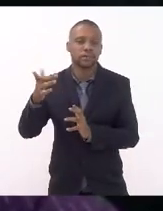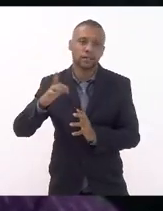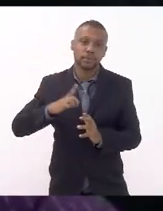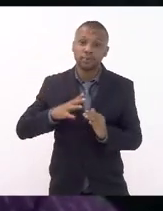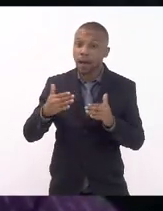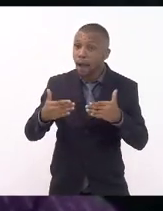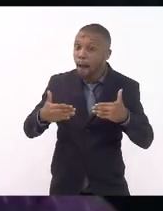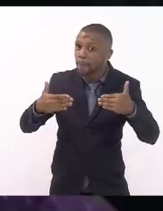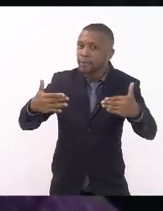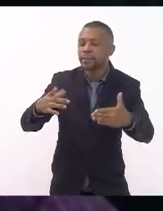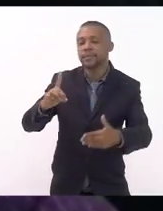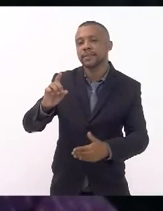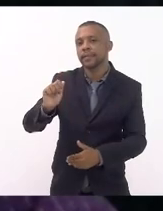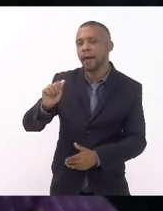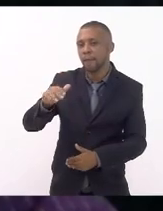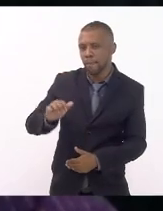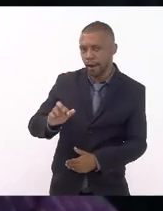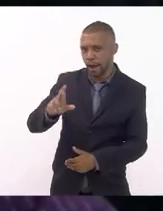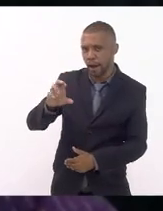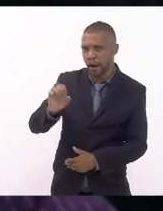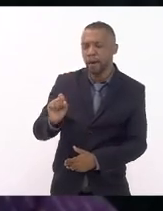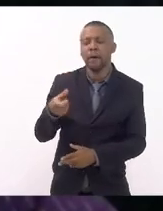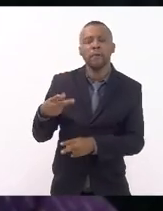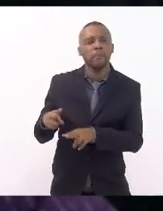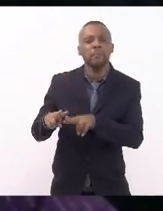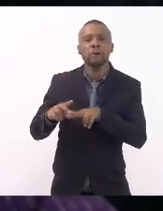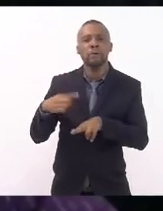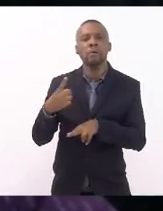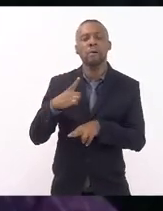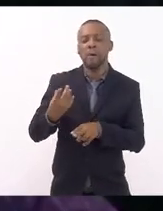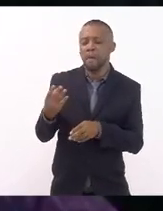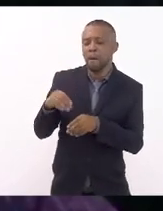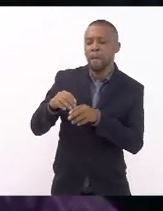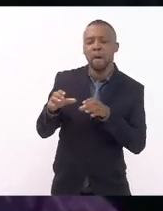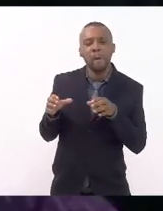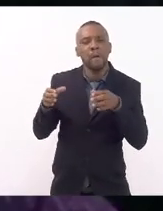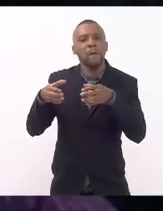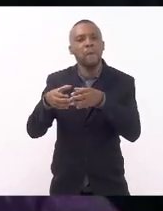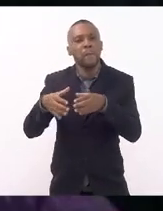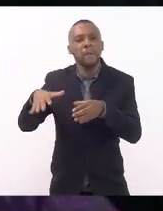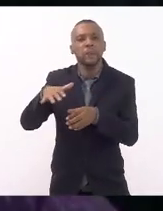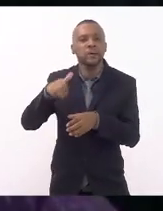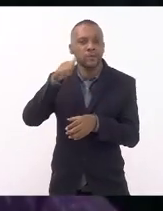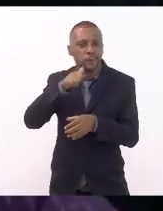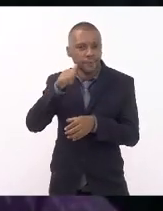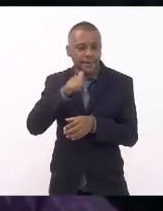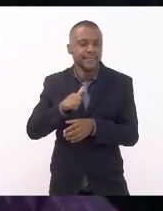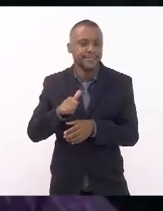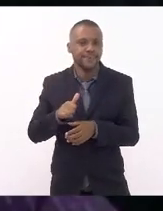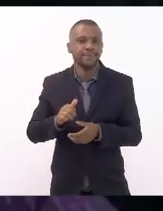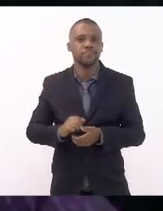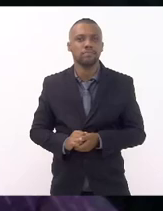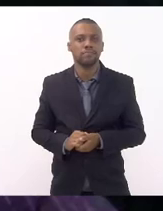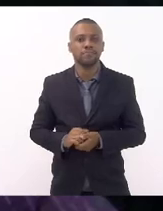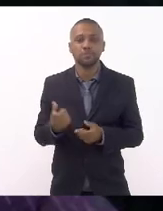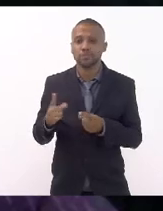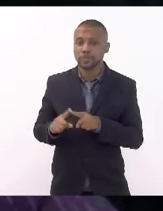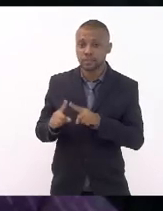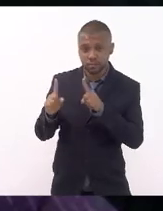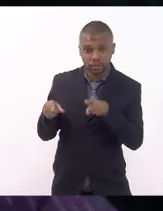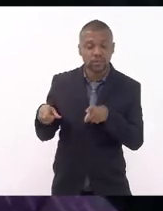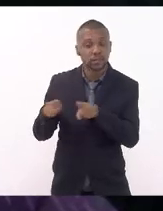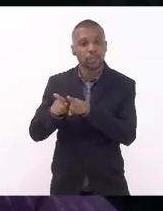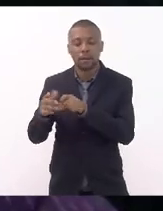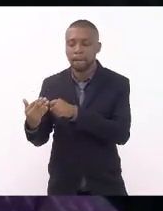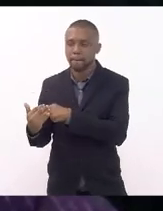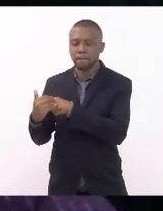ministra Damares, por isso a gente está aí dentro da comissão de mulheres, e a servidora também me